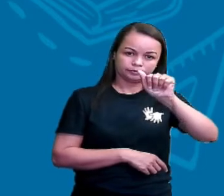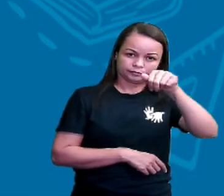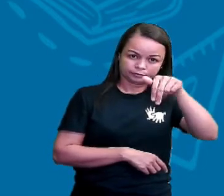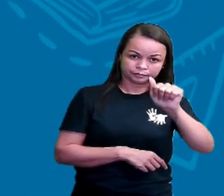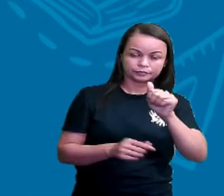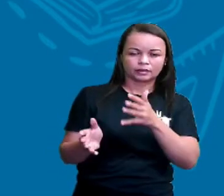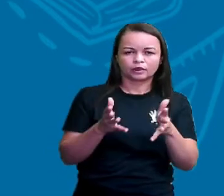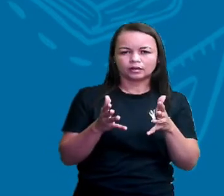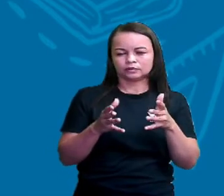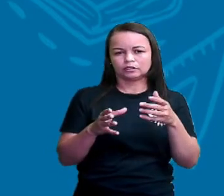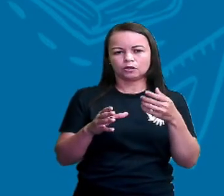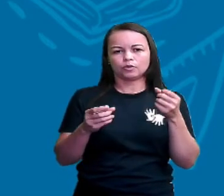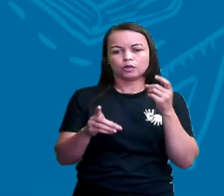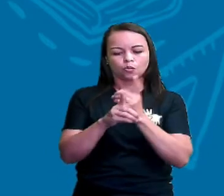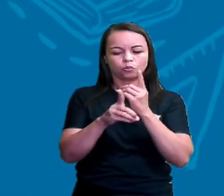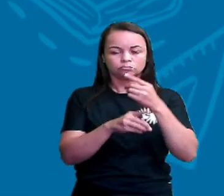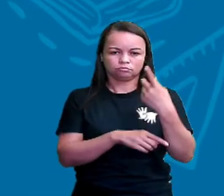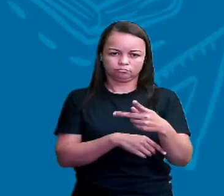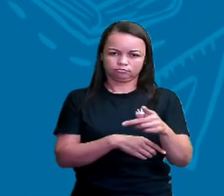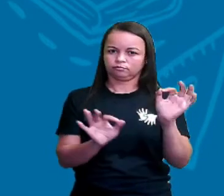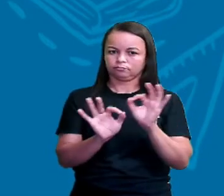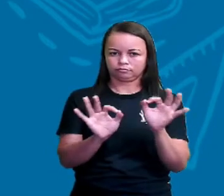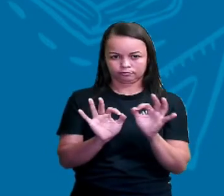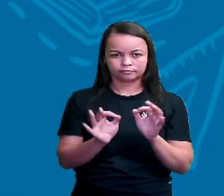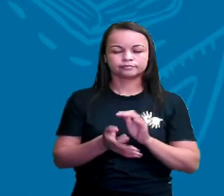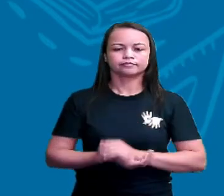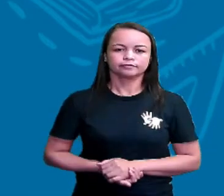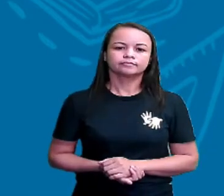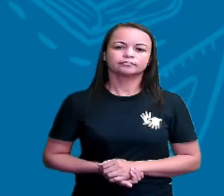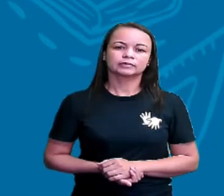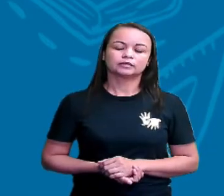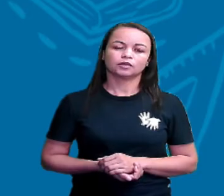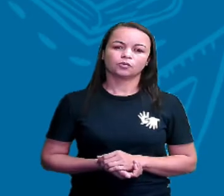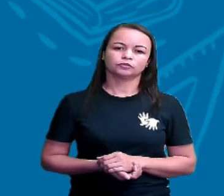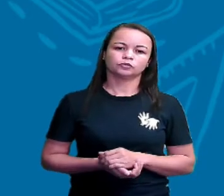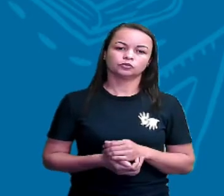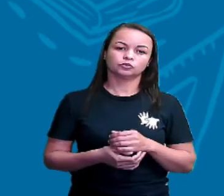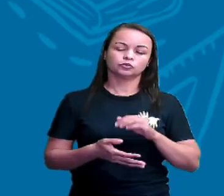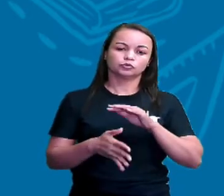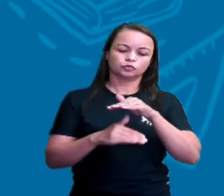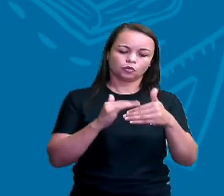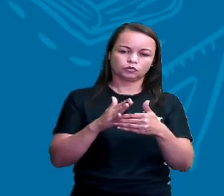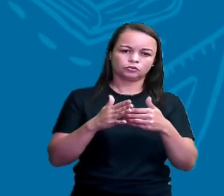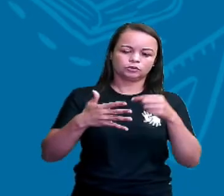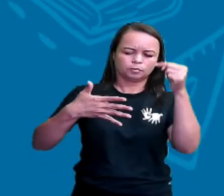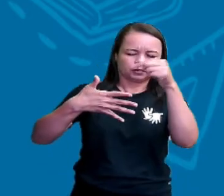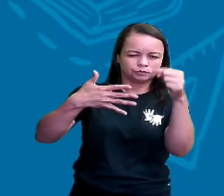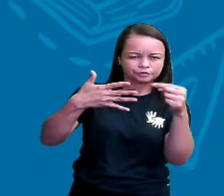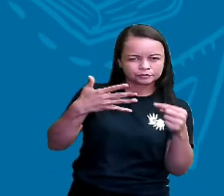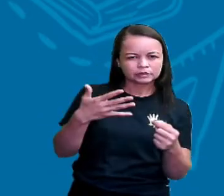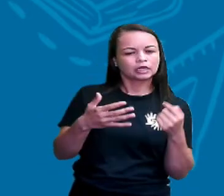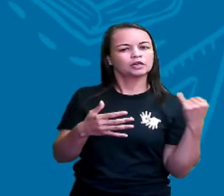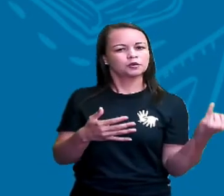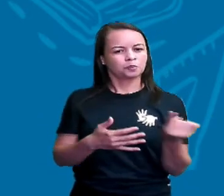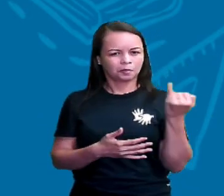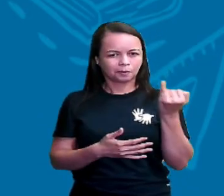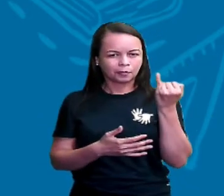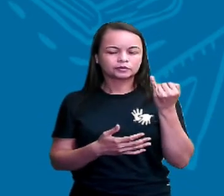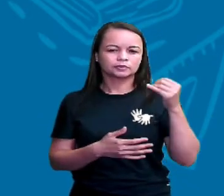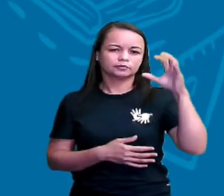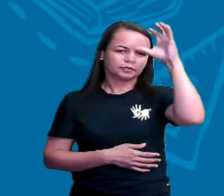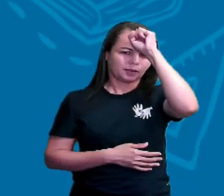da nossa fauna brasileira, tá certo? Então todos esses aí foram alguns pontos, né, importantes que nós